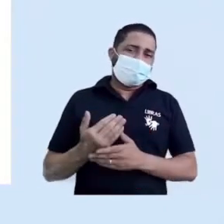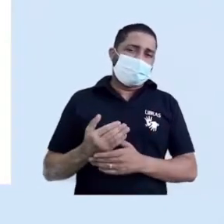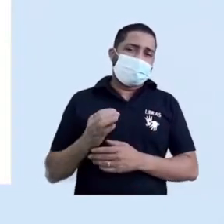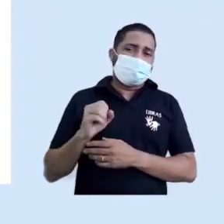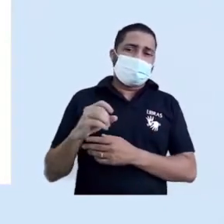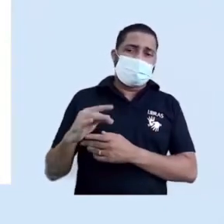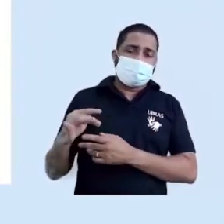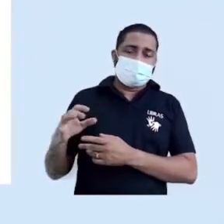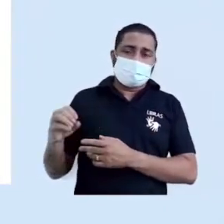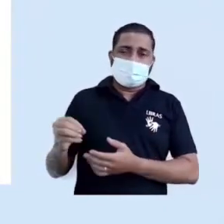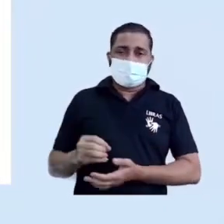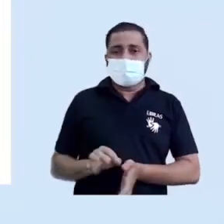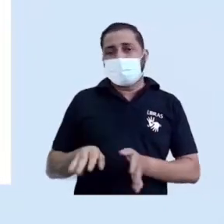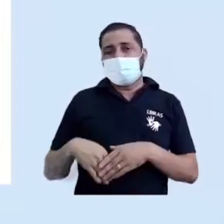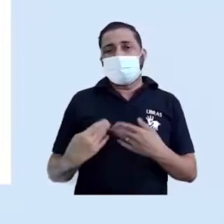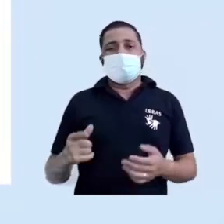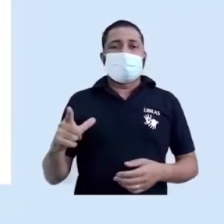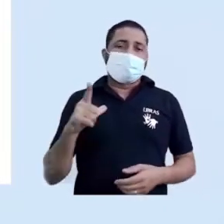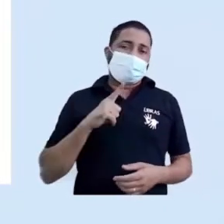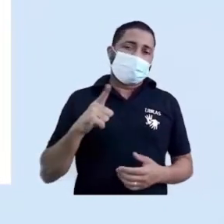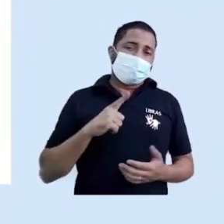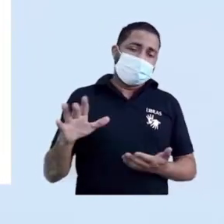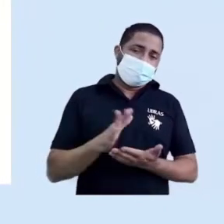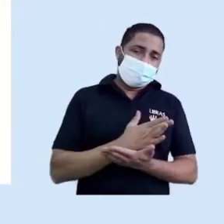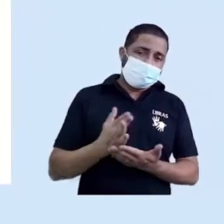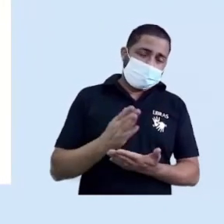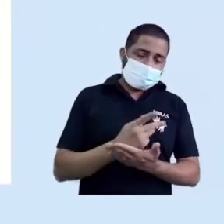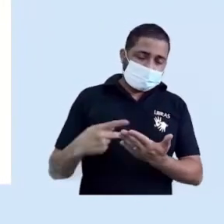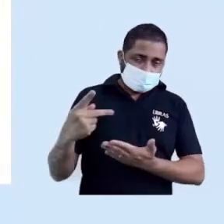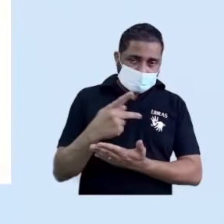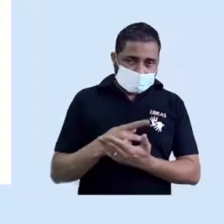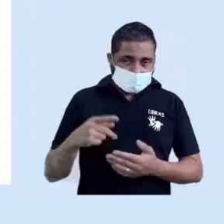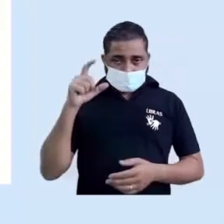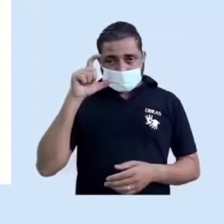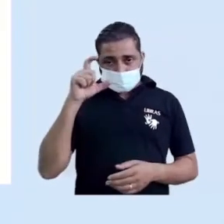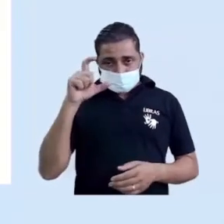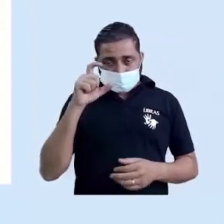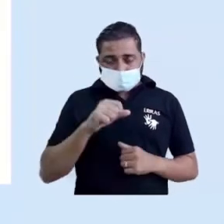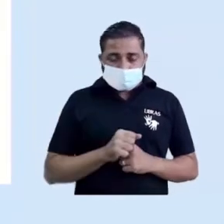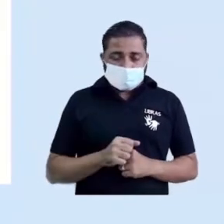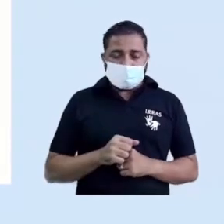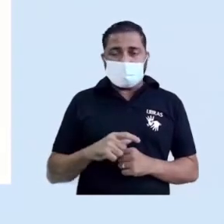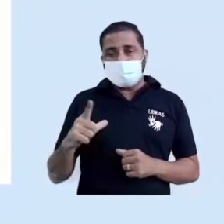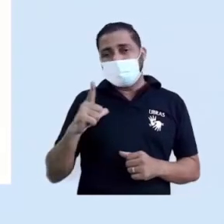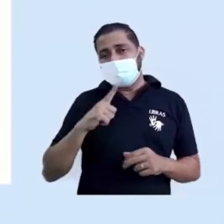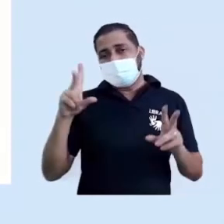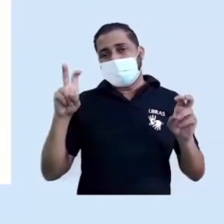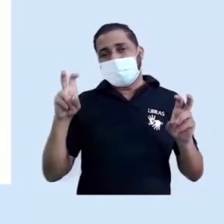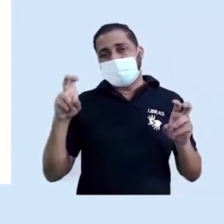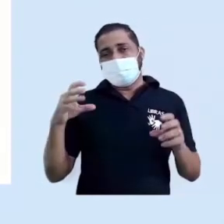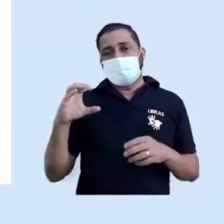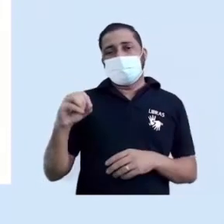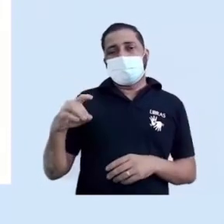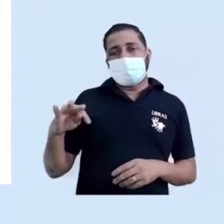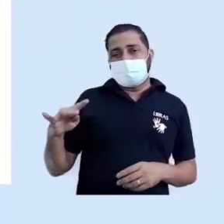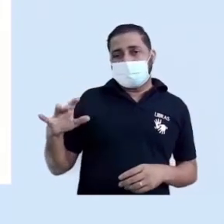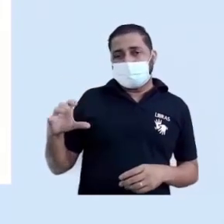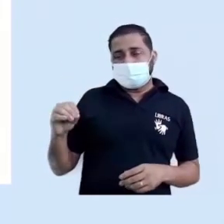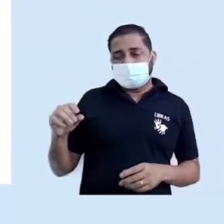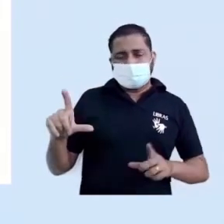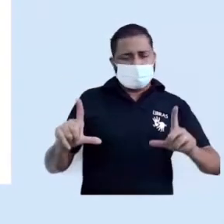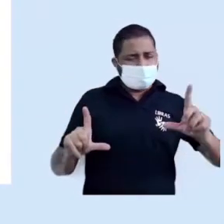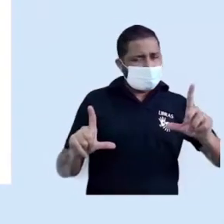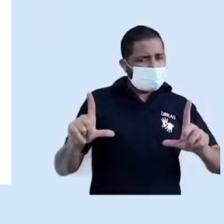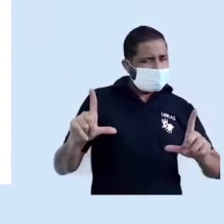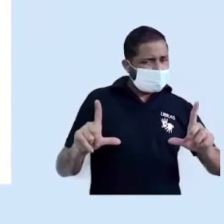composição. Então, nós temos aqui algumas imagens interessantes que tratam da questão da composição e do